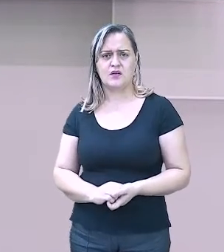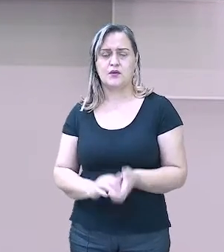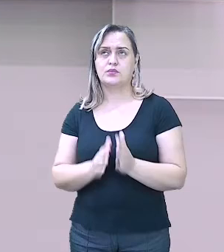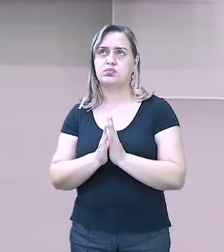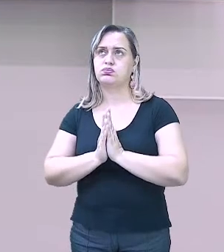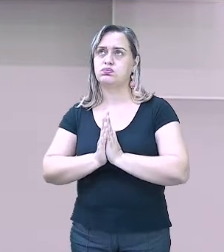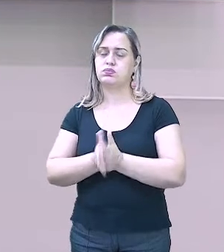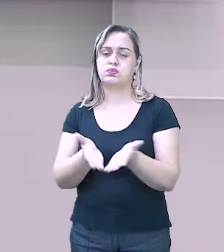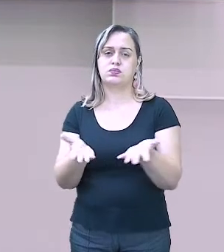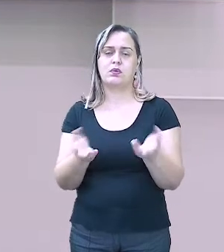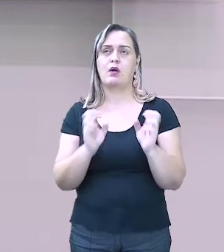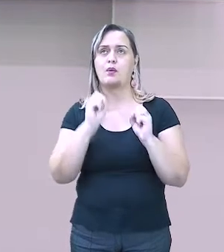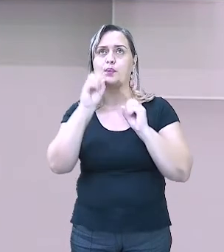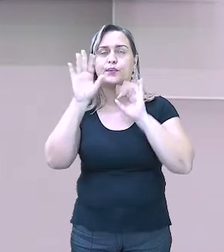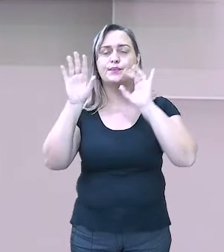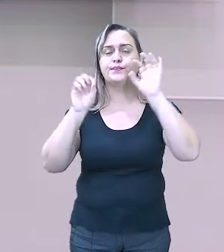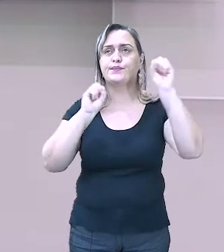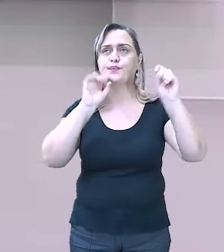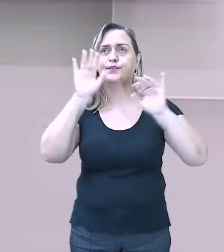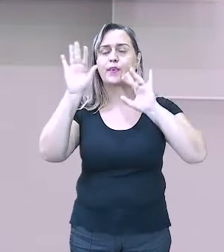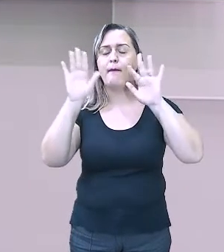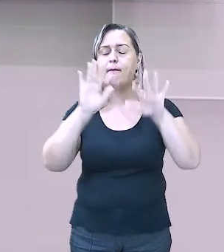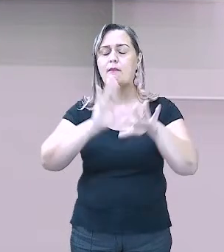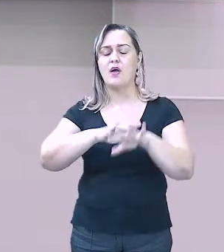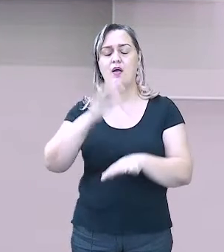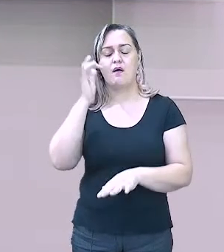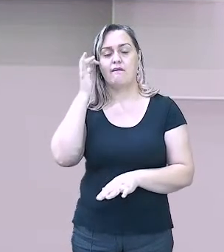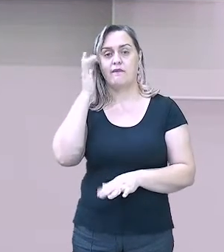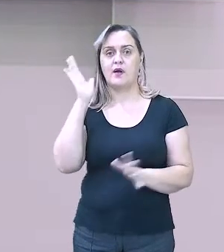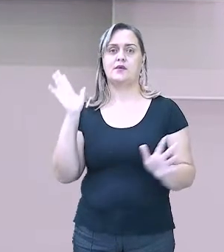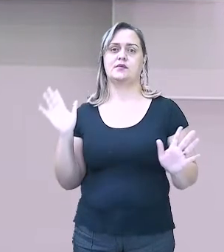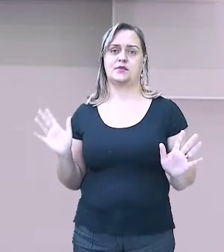tal de interjeição seja mais fácil,